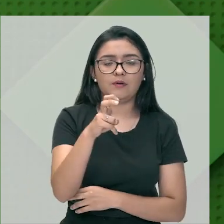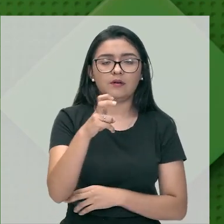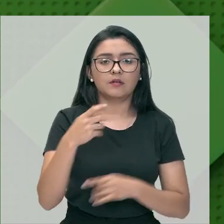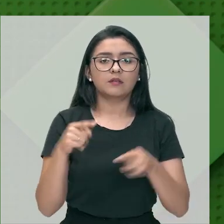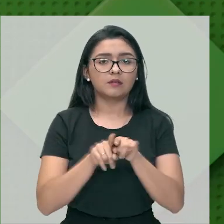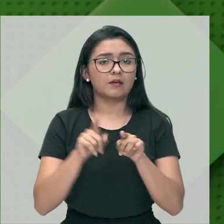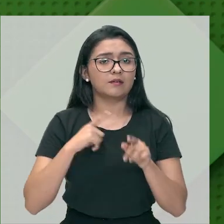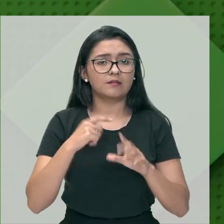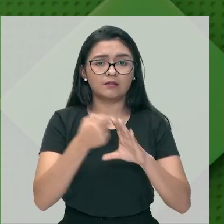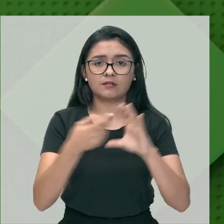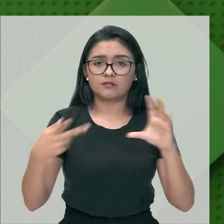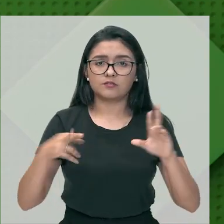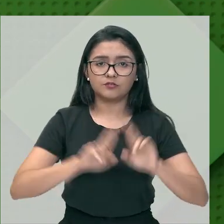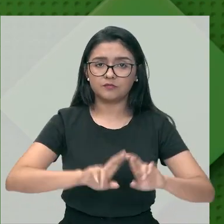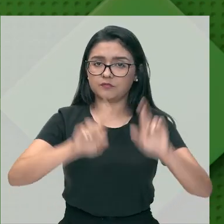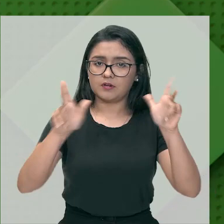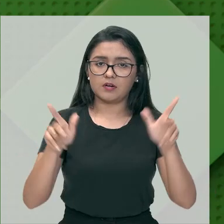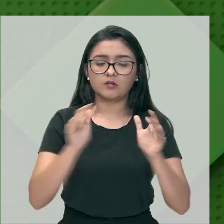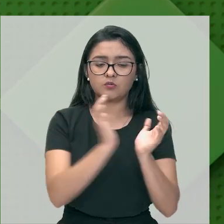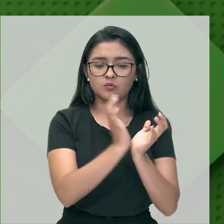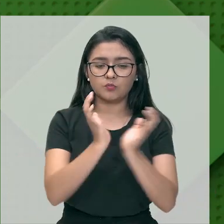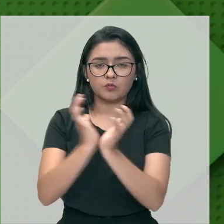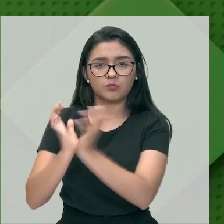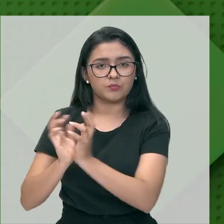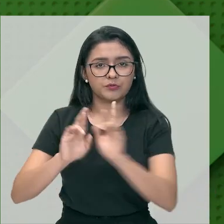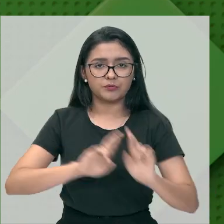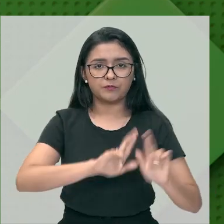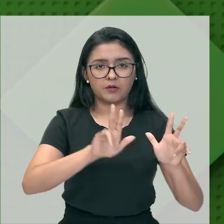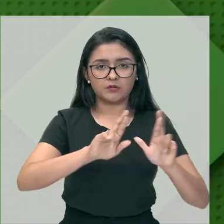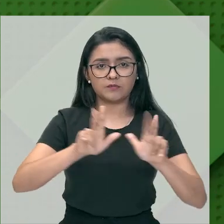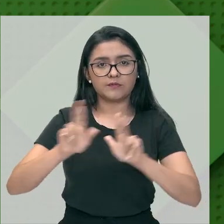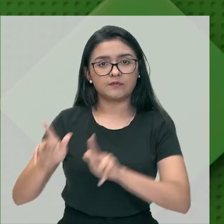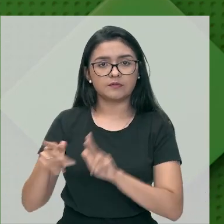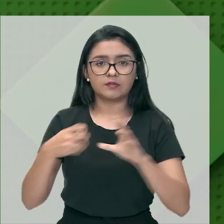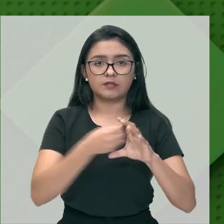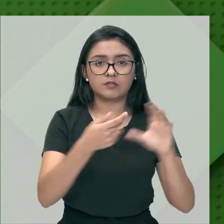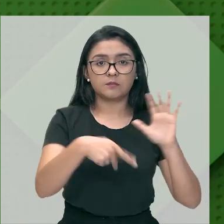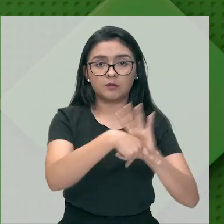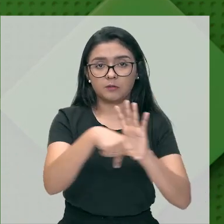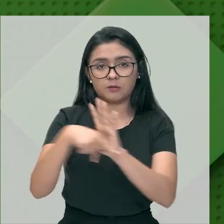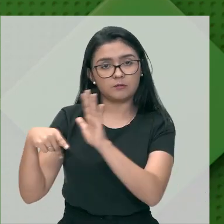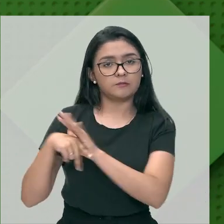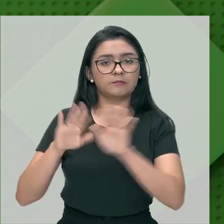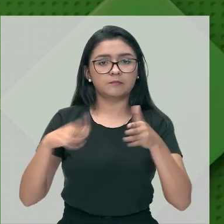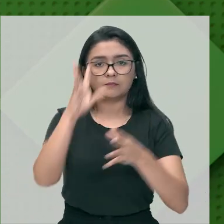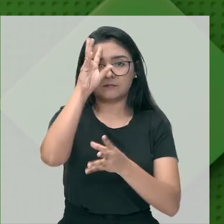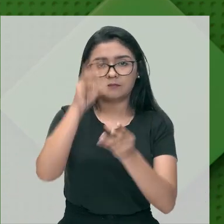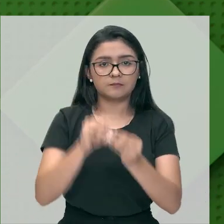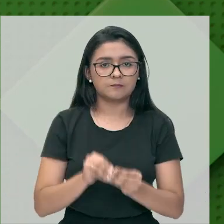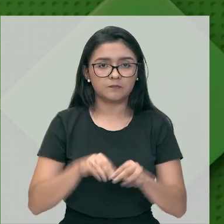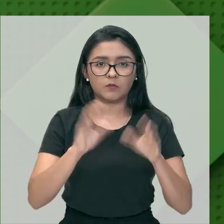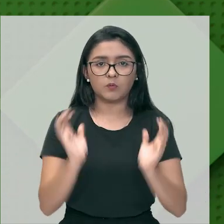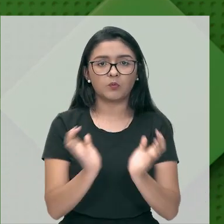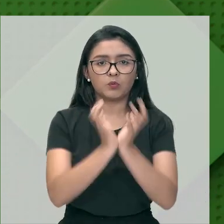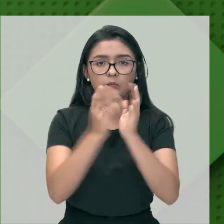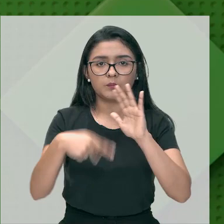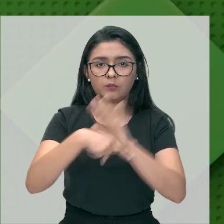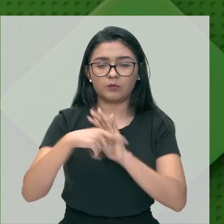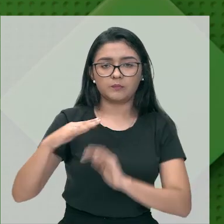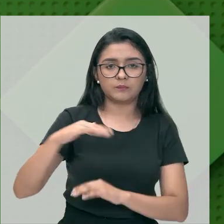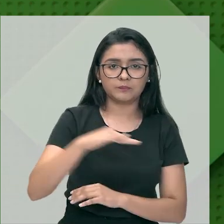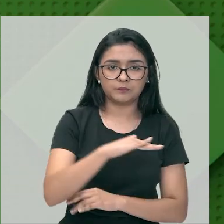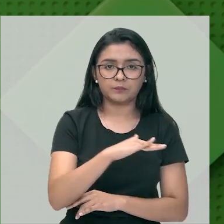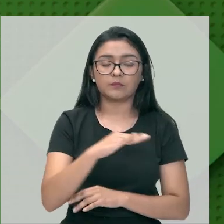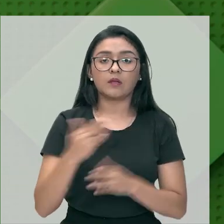Temos diferentes características, então nós vamos ter grupos diferenciados também. Então a gente pôde entender e compreender um pouco mais do grupo dos